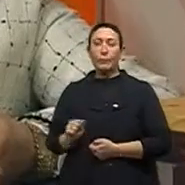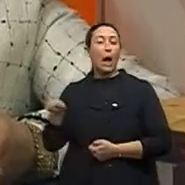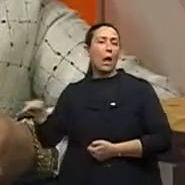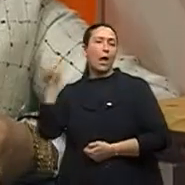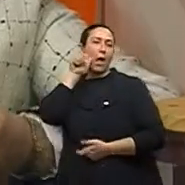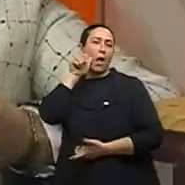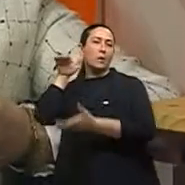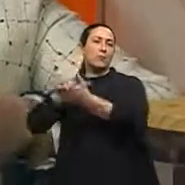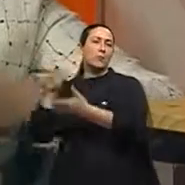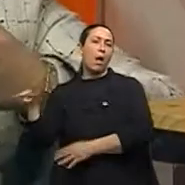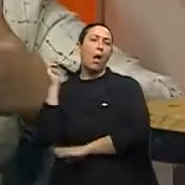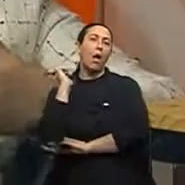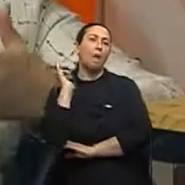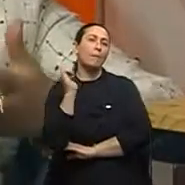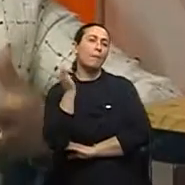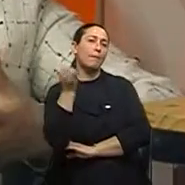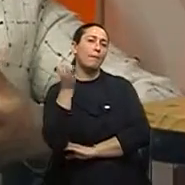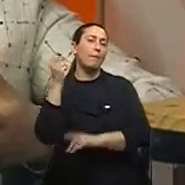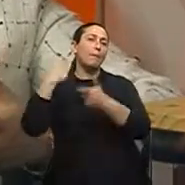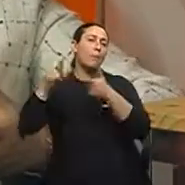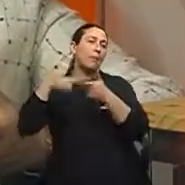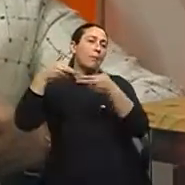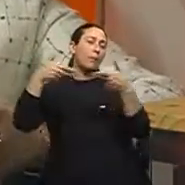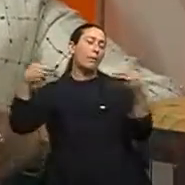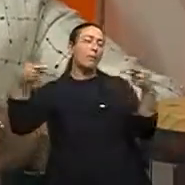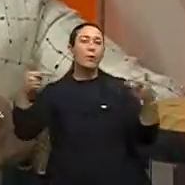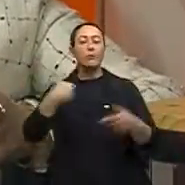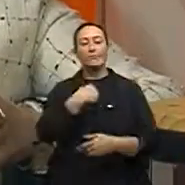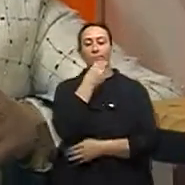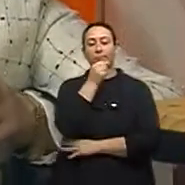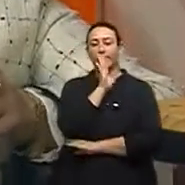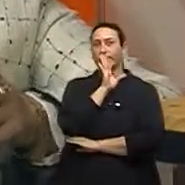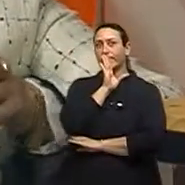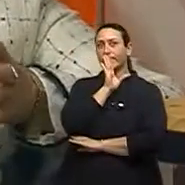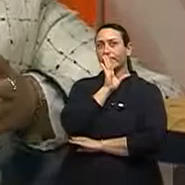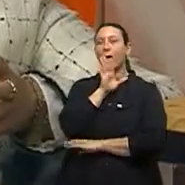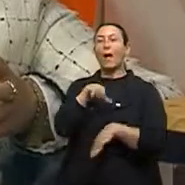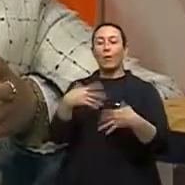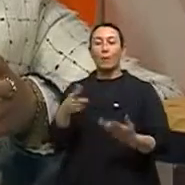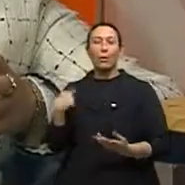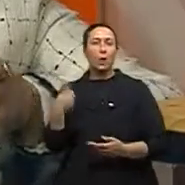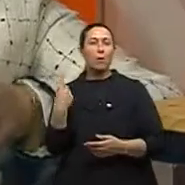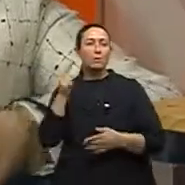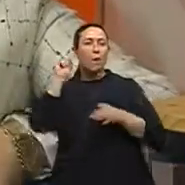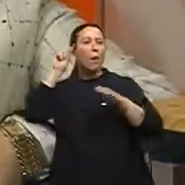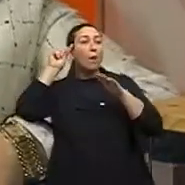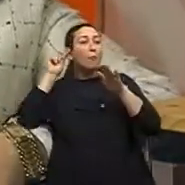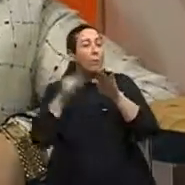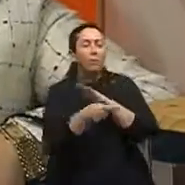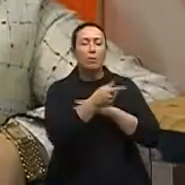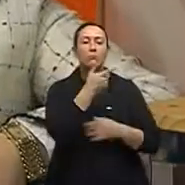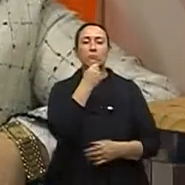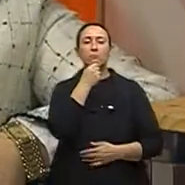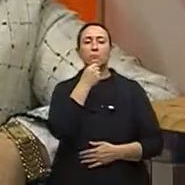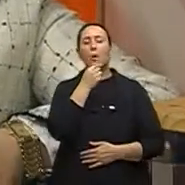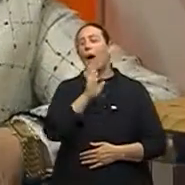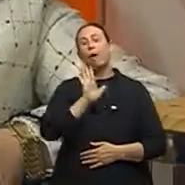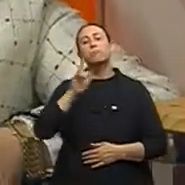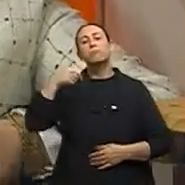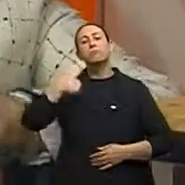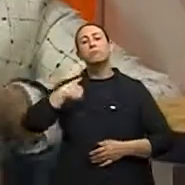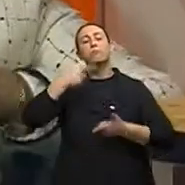do marido e quando a gente tenta aprofundar ele normalmente o homem é pontual ele vem por um problema único